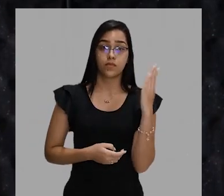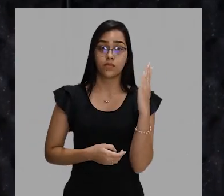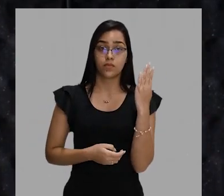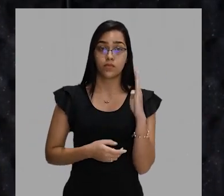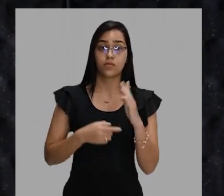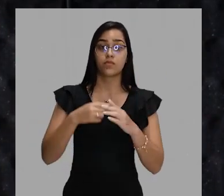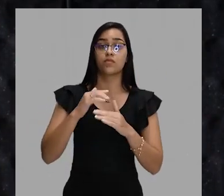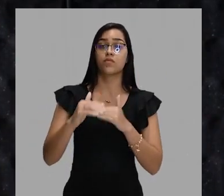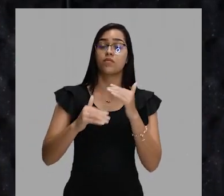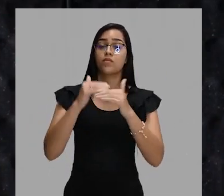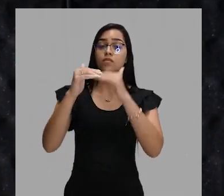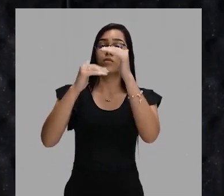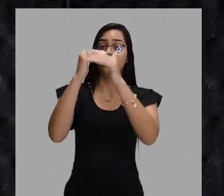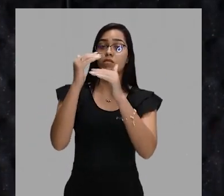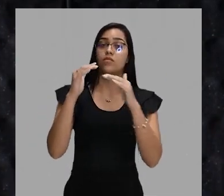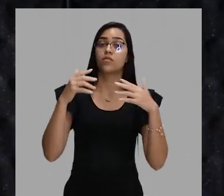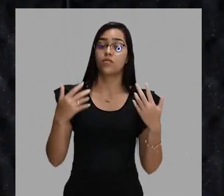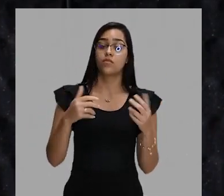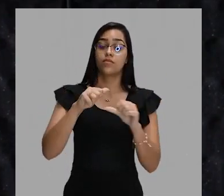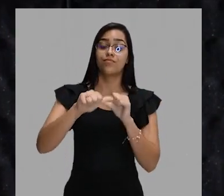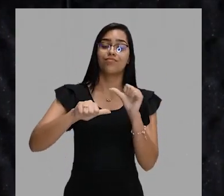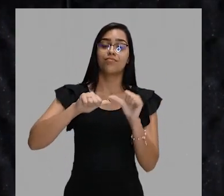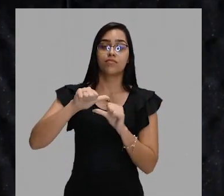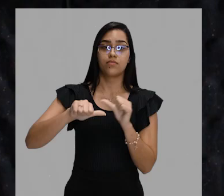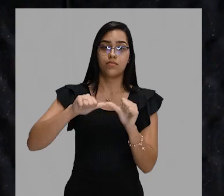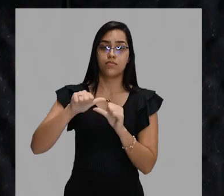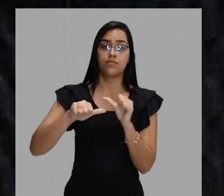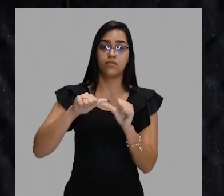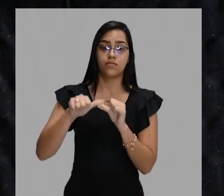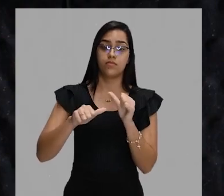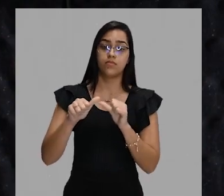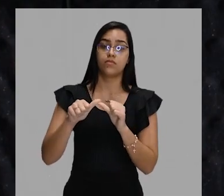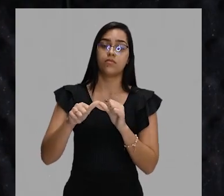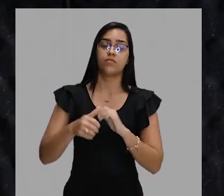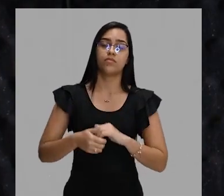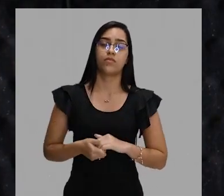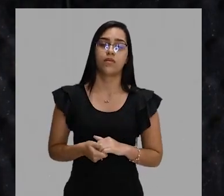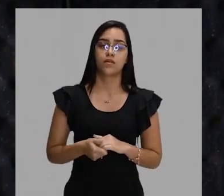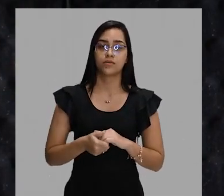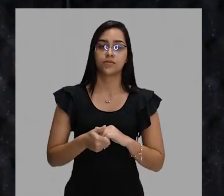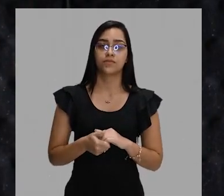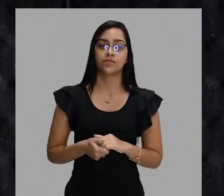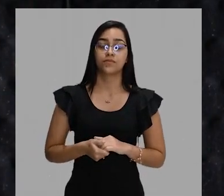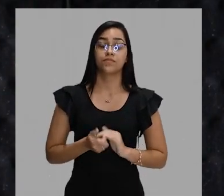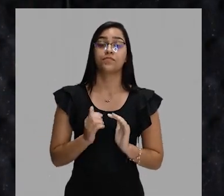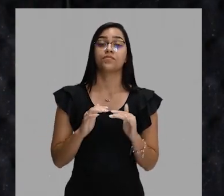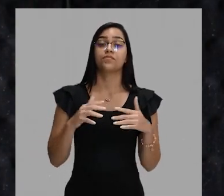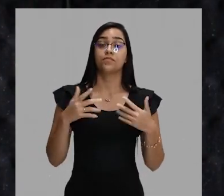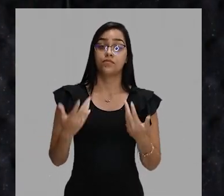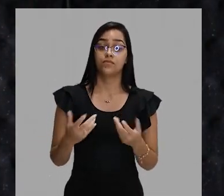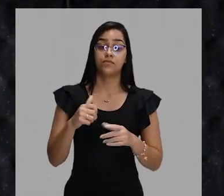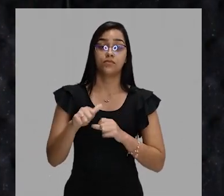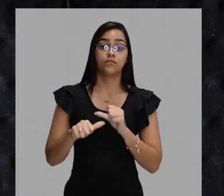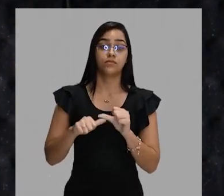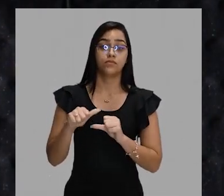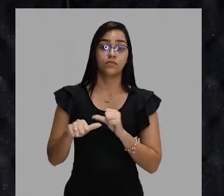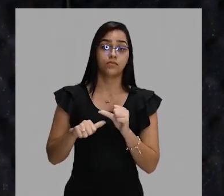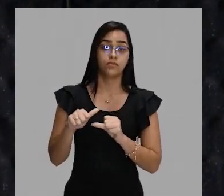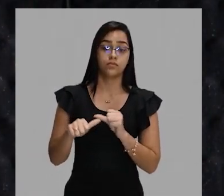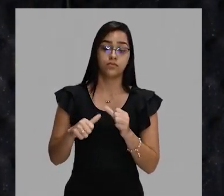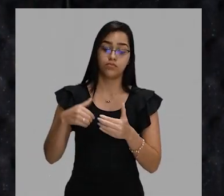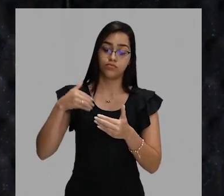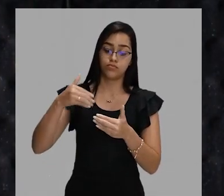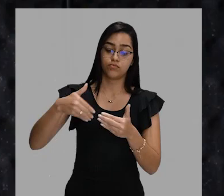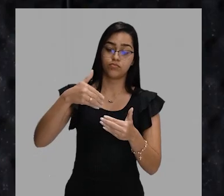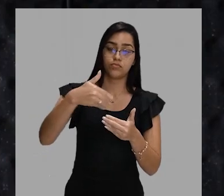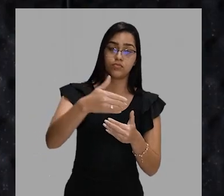de evolução é mudança, alteração. Então, transformação ao longo